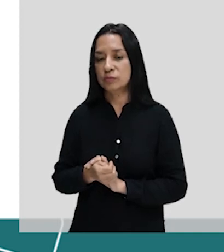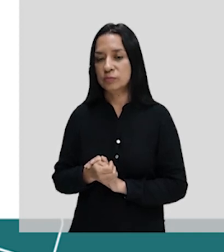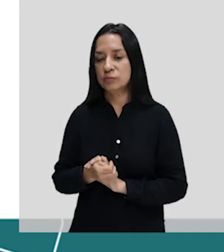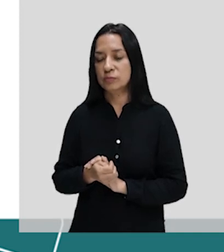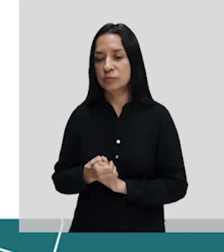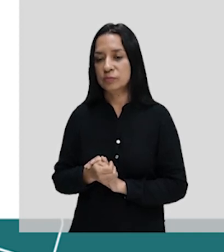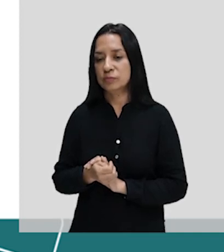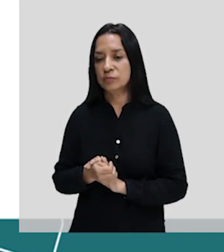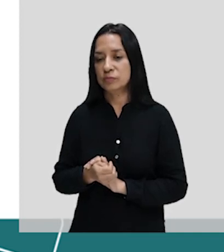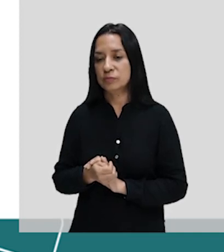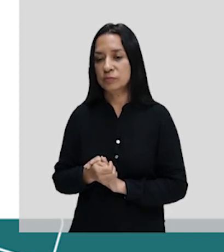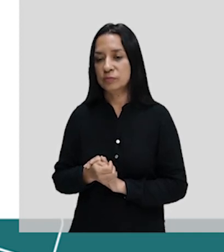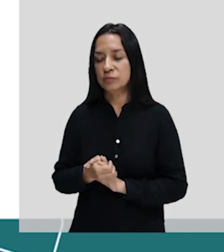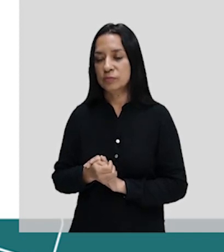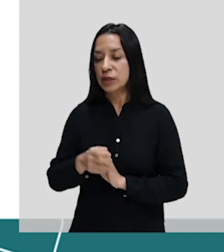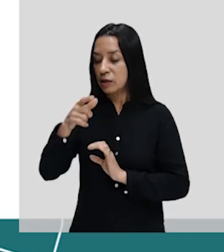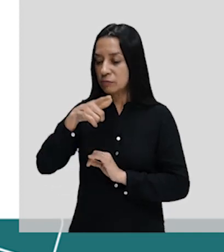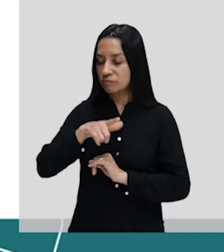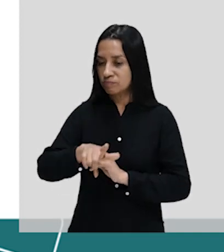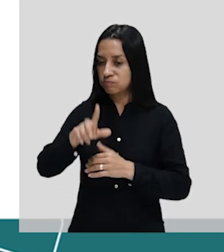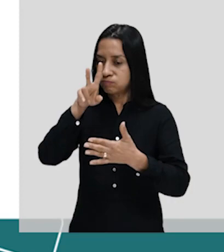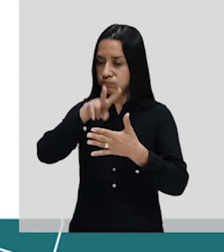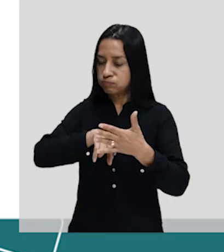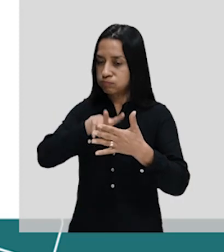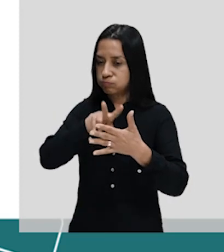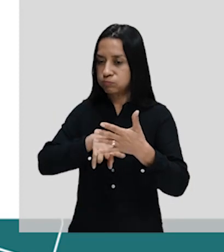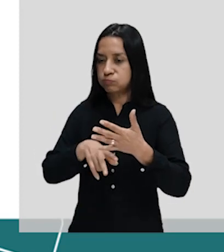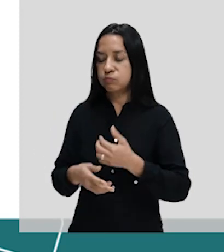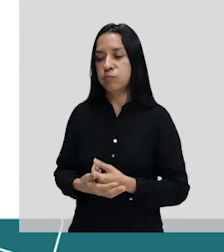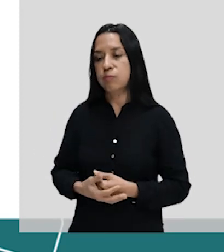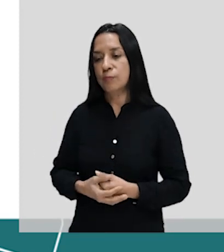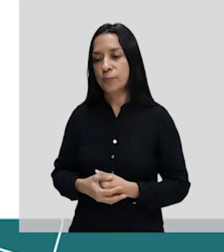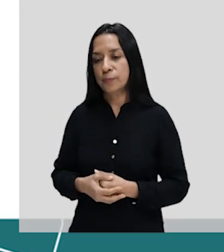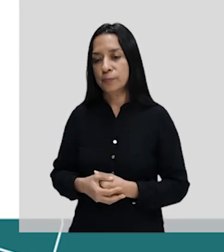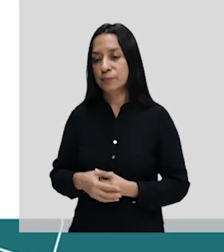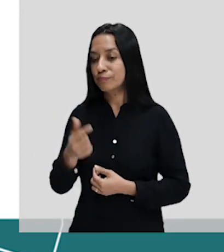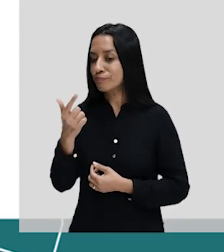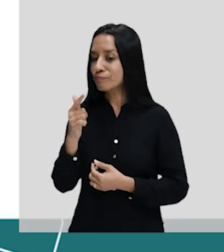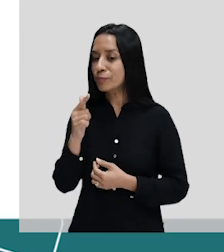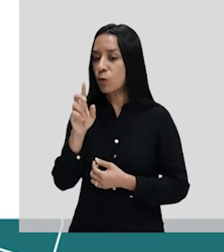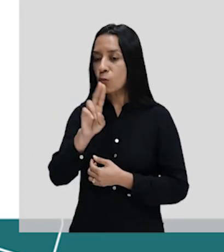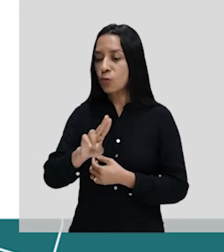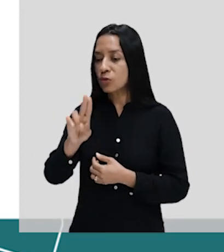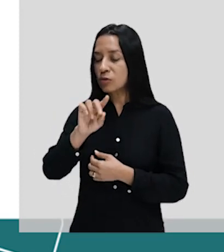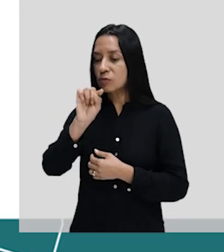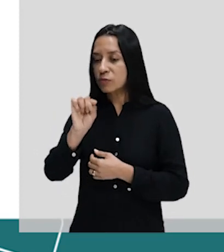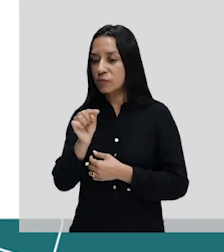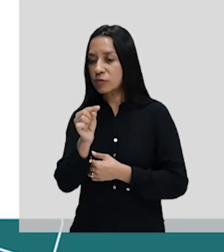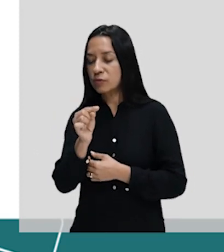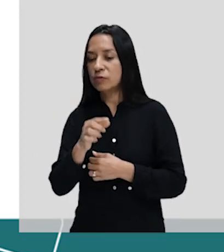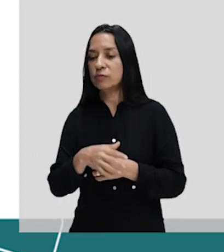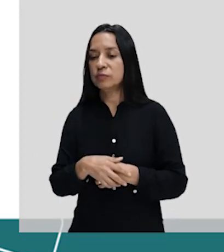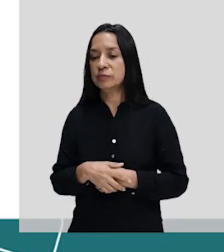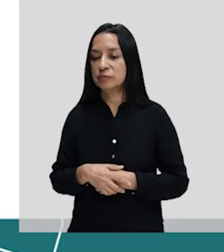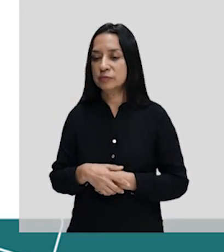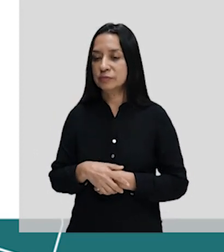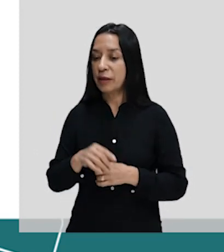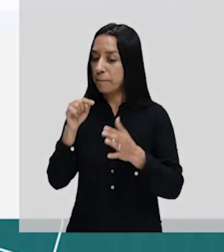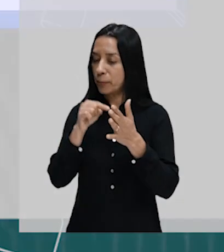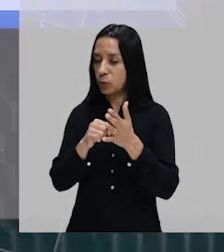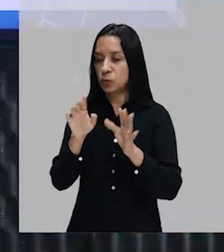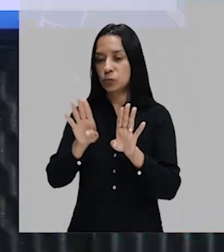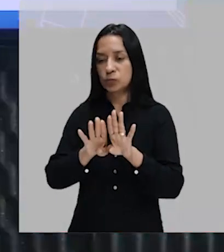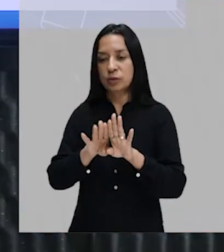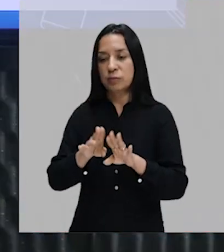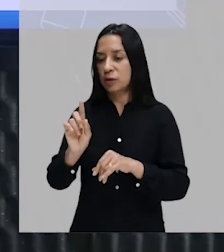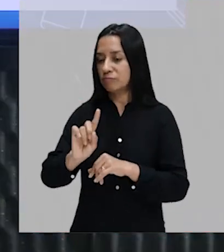ao redator estruturar um discurso escrito no tempo que ele permite o leitor identificar as inflexões do texto e dizer o modo de entonação